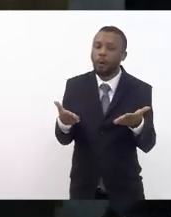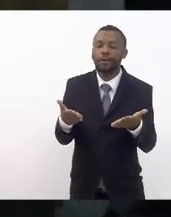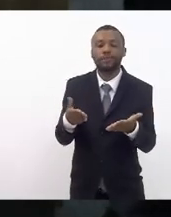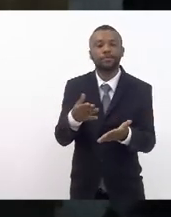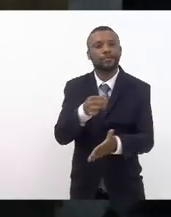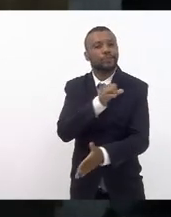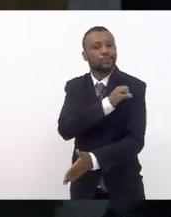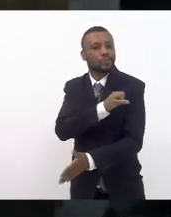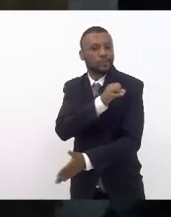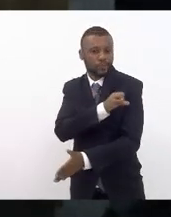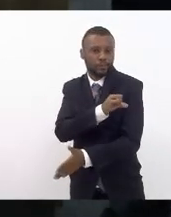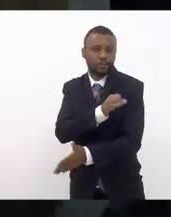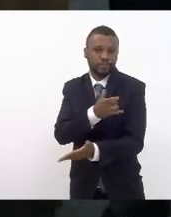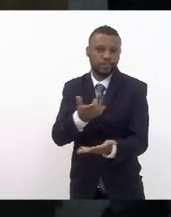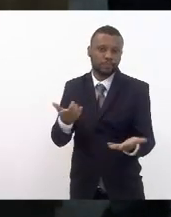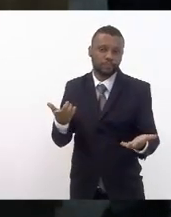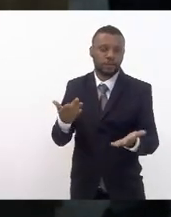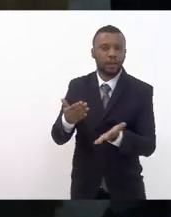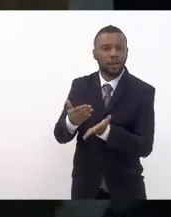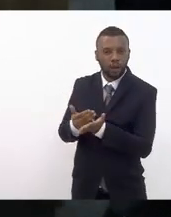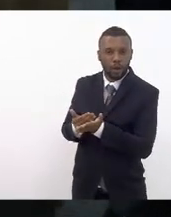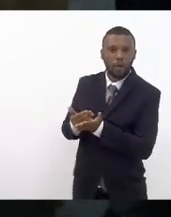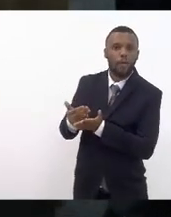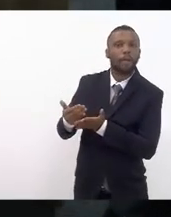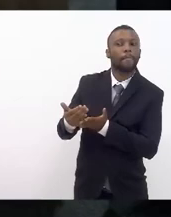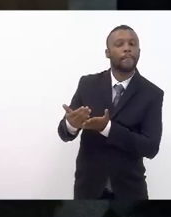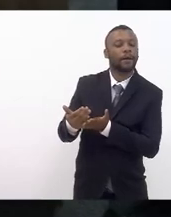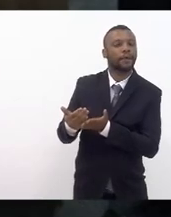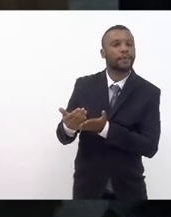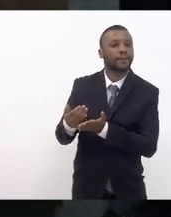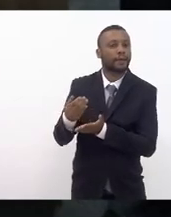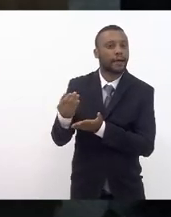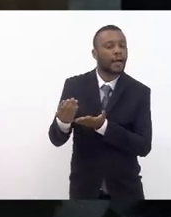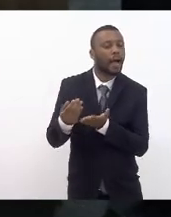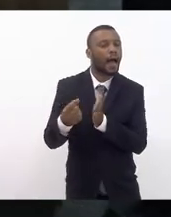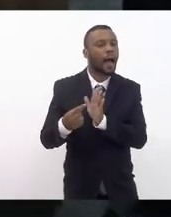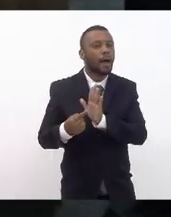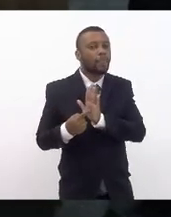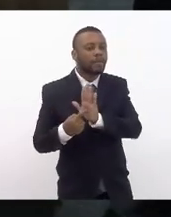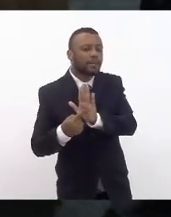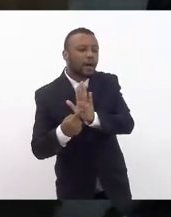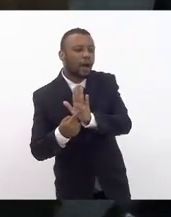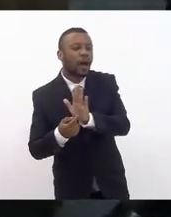Janeiro começa a dar sinais